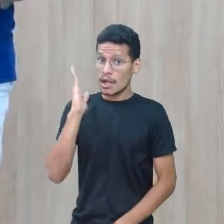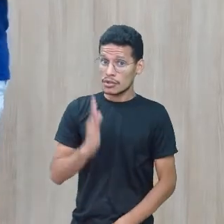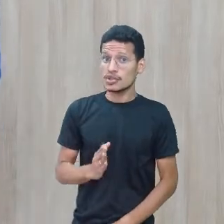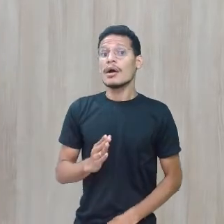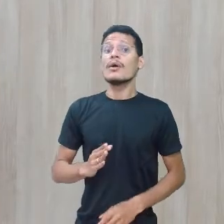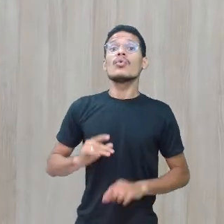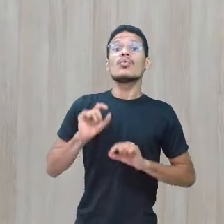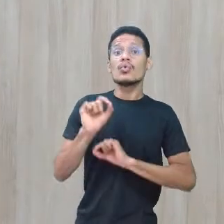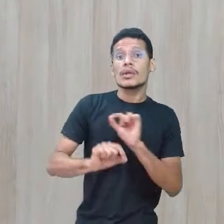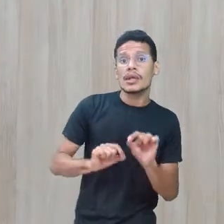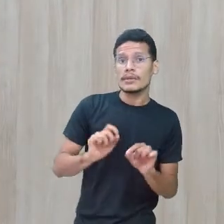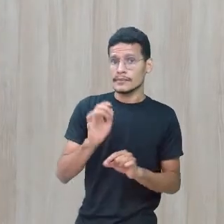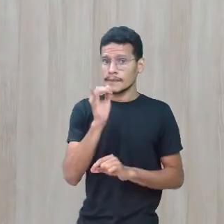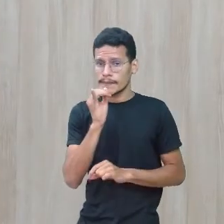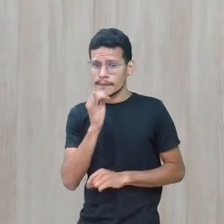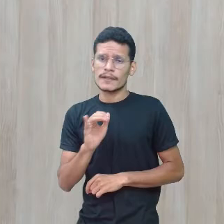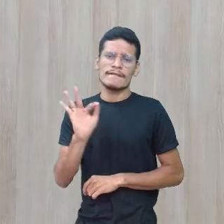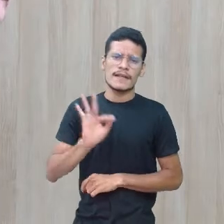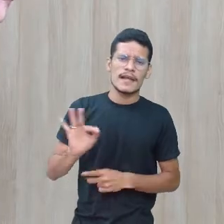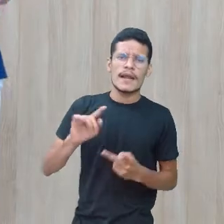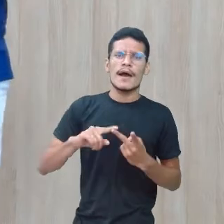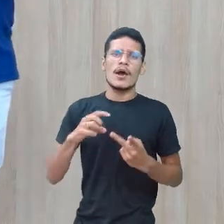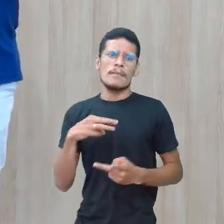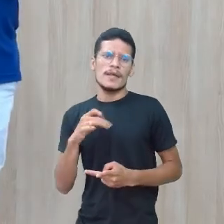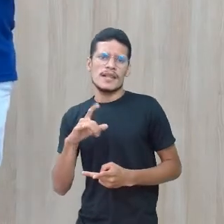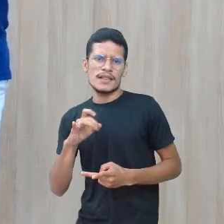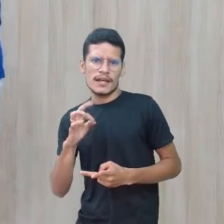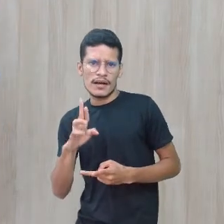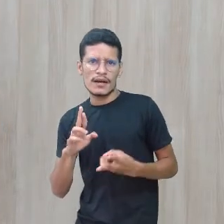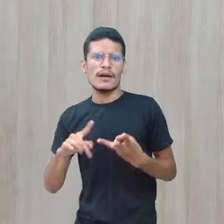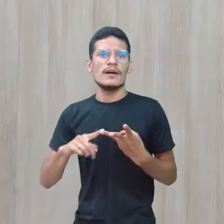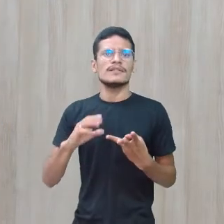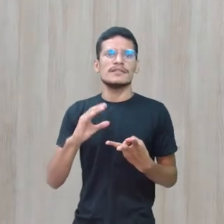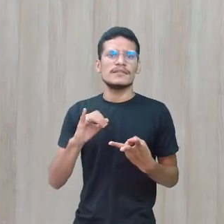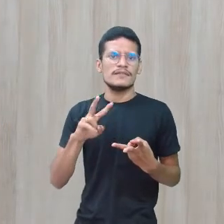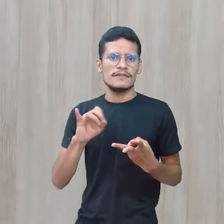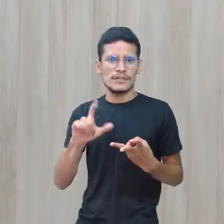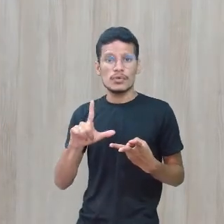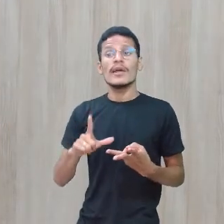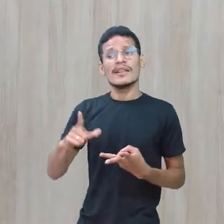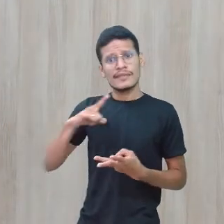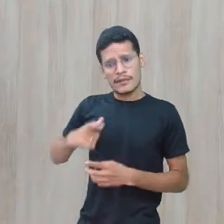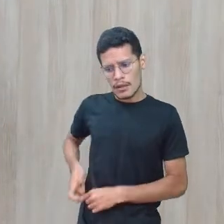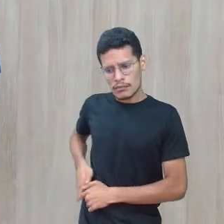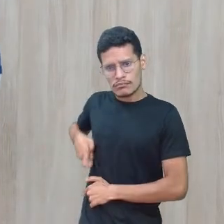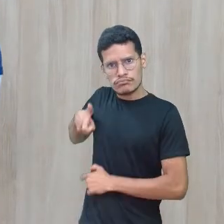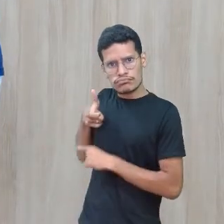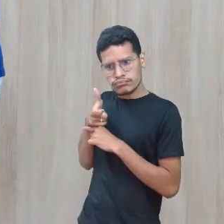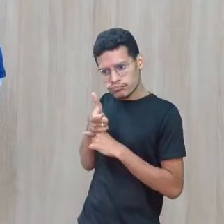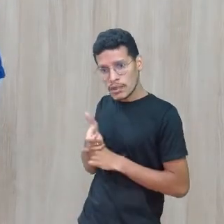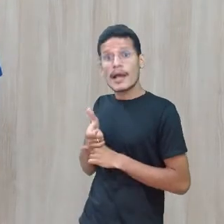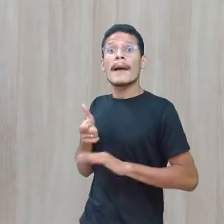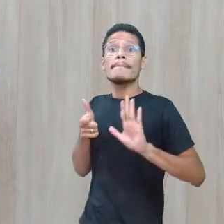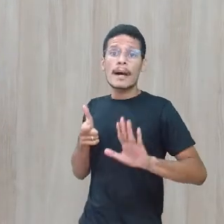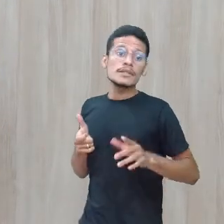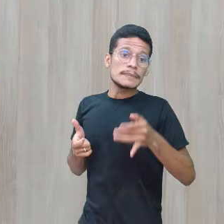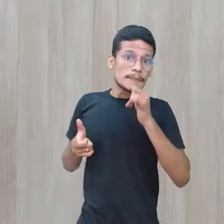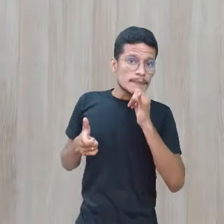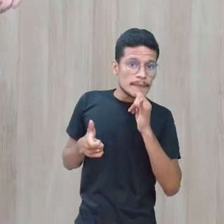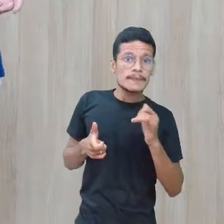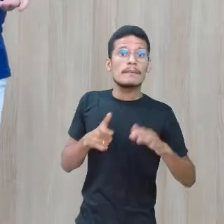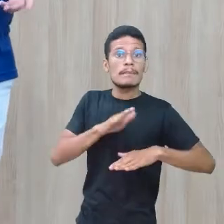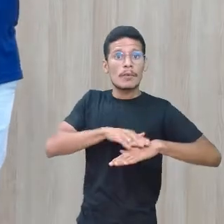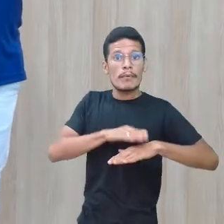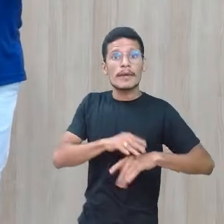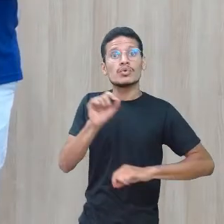civis, policiais federais, do Exército, né, que estão andando ali, estão armados, mas esses camaradas são assaltados,